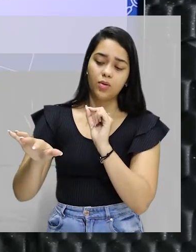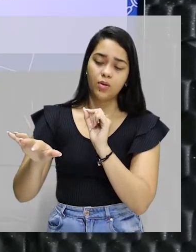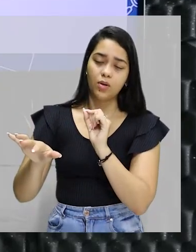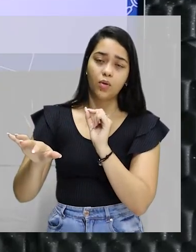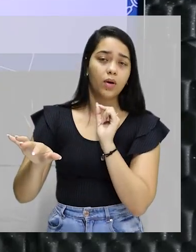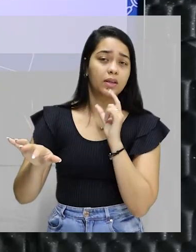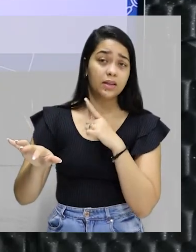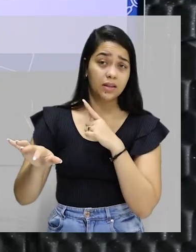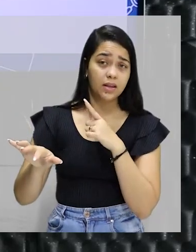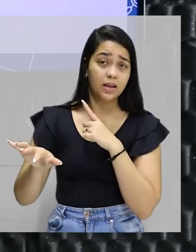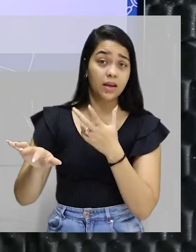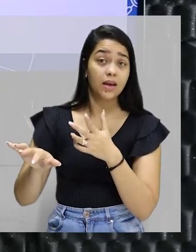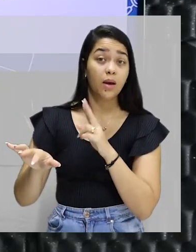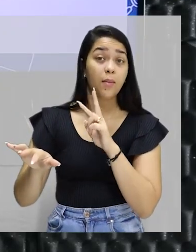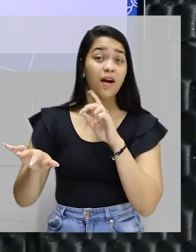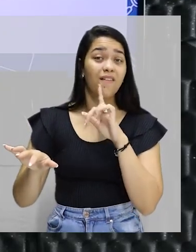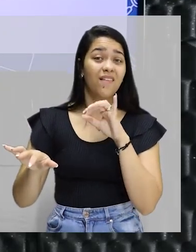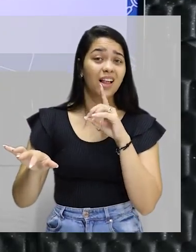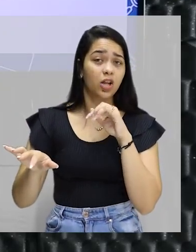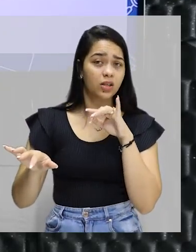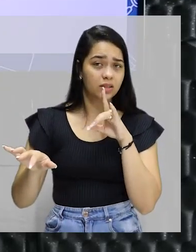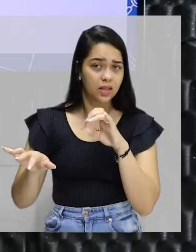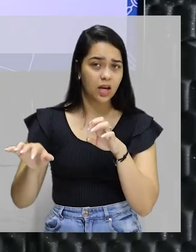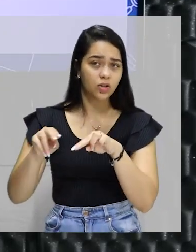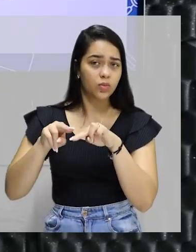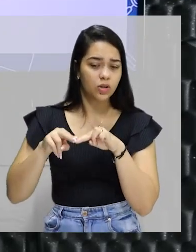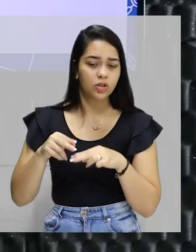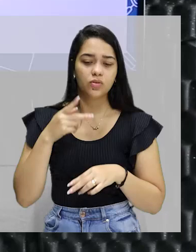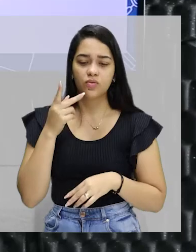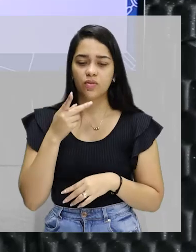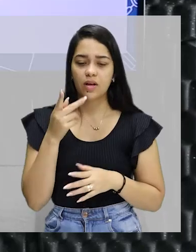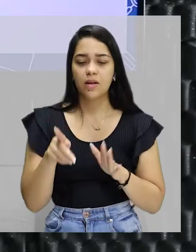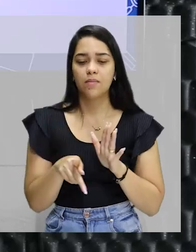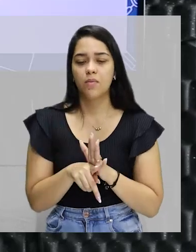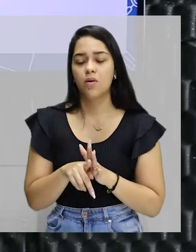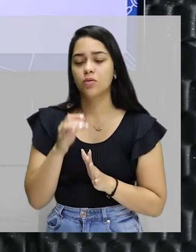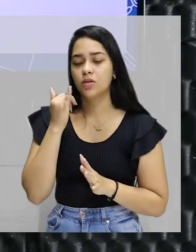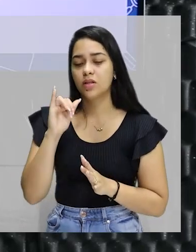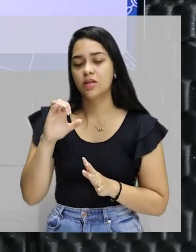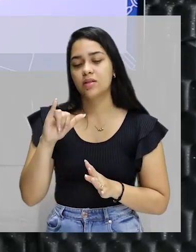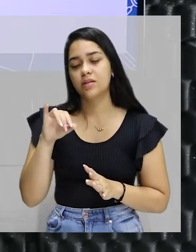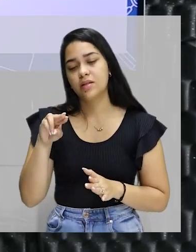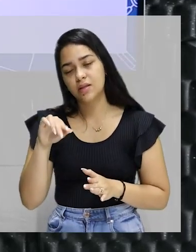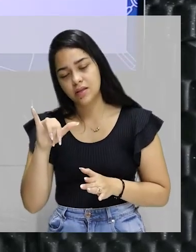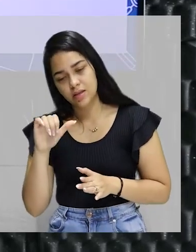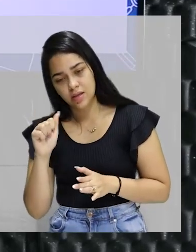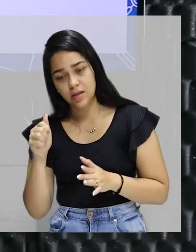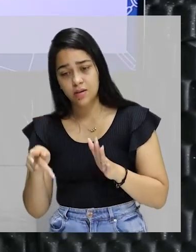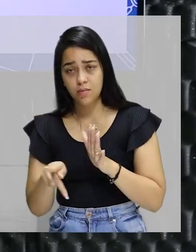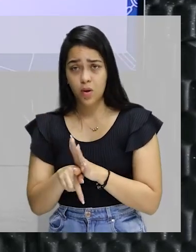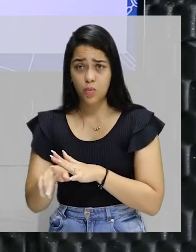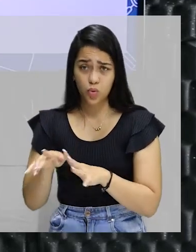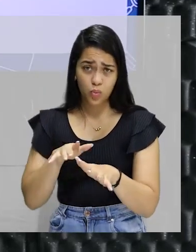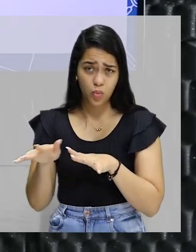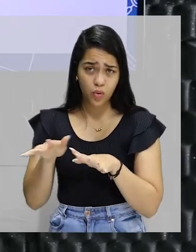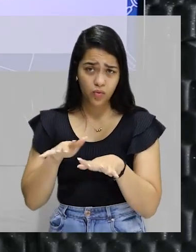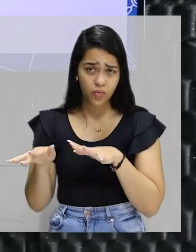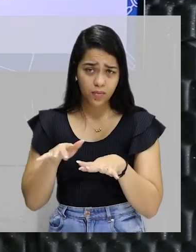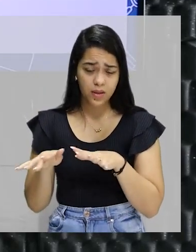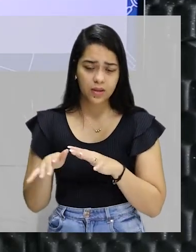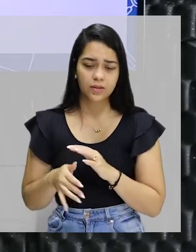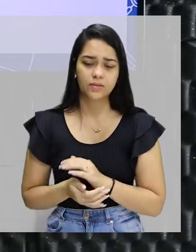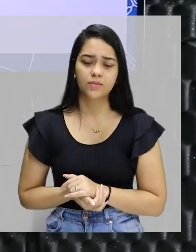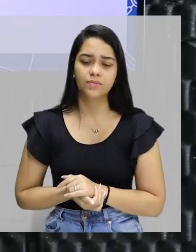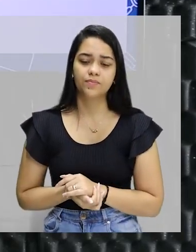projetada, ela vai ter uma velocidade. Por isso fala em energia cinética, que é do movimento.